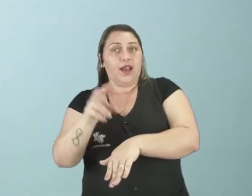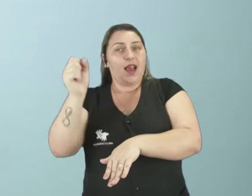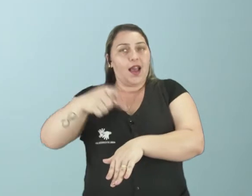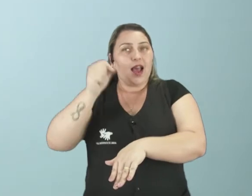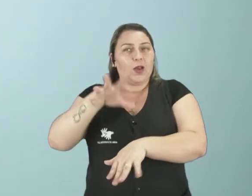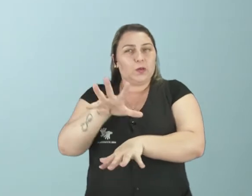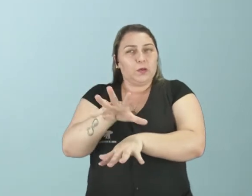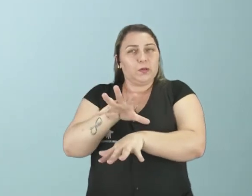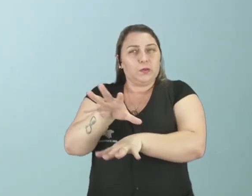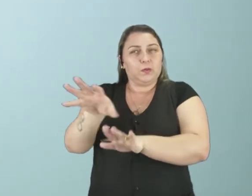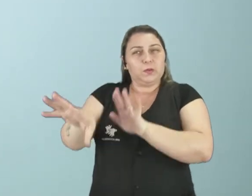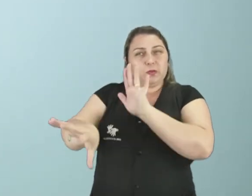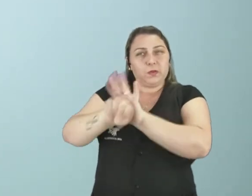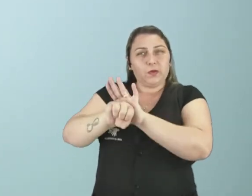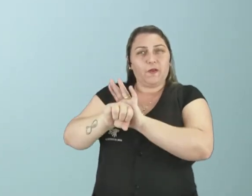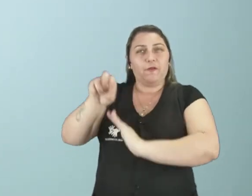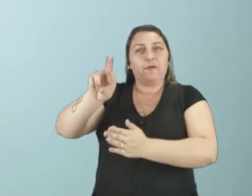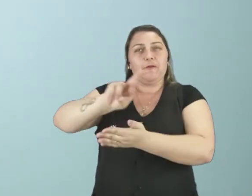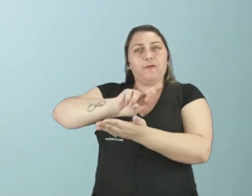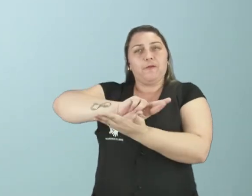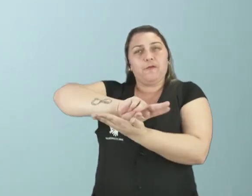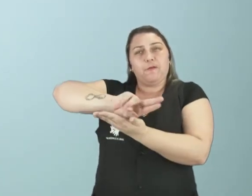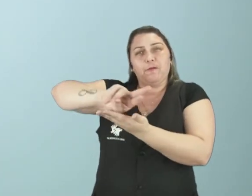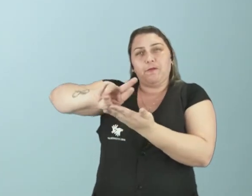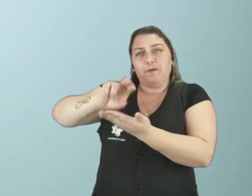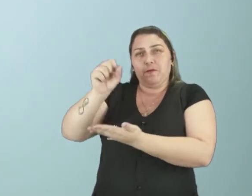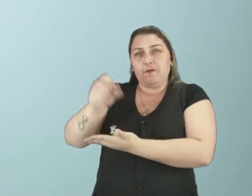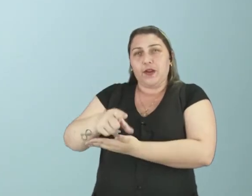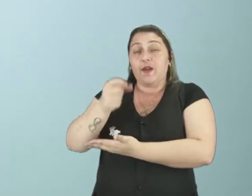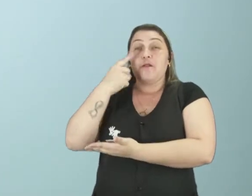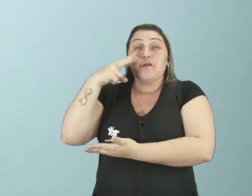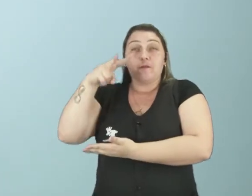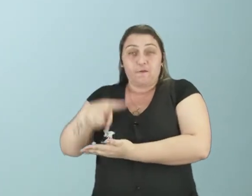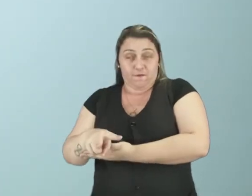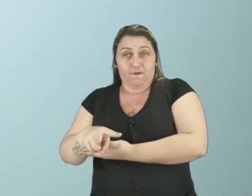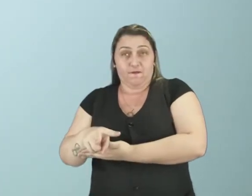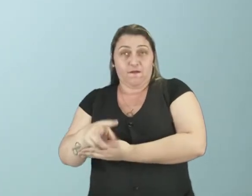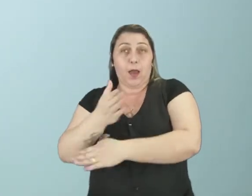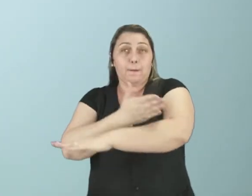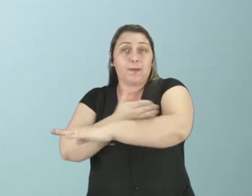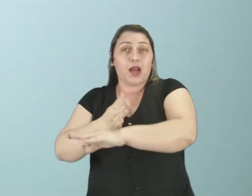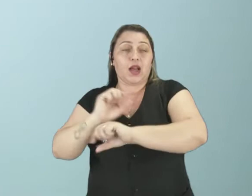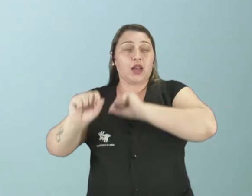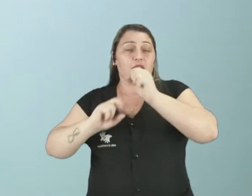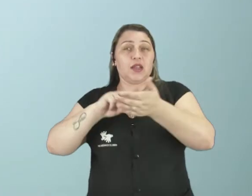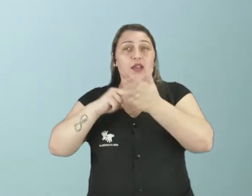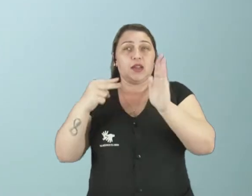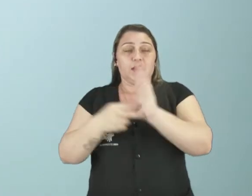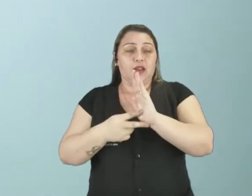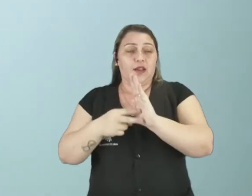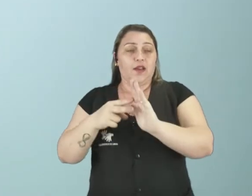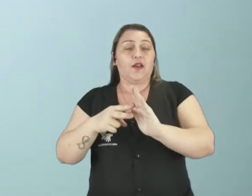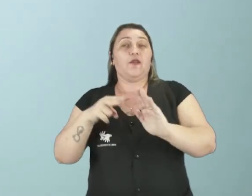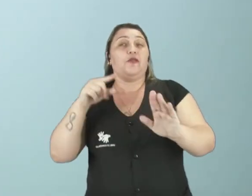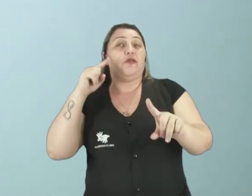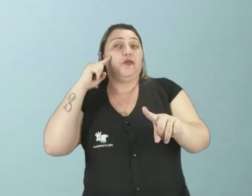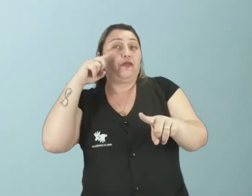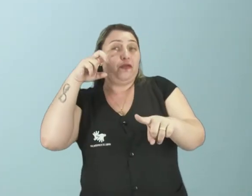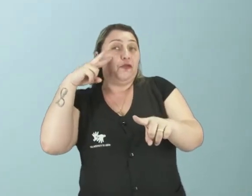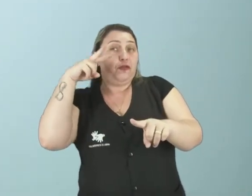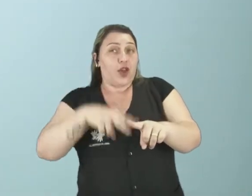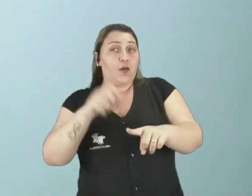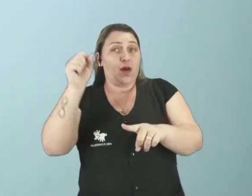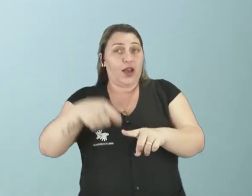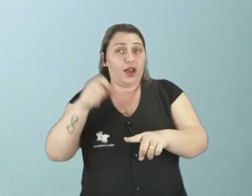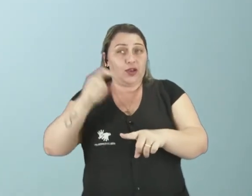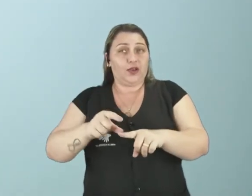várias cores, mas refletiu difusamente a cor azul. Se você enxerga branco, quer dizer o quê? A luz bateu nesse objeto, ele refletiu todas as cores,